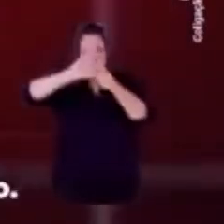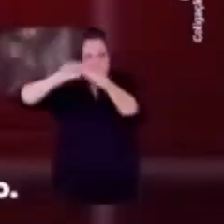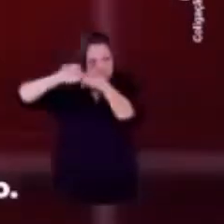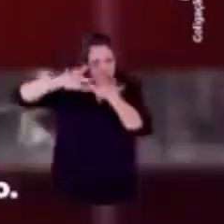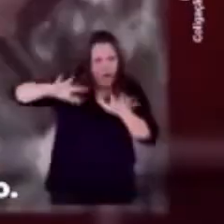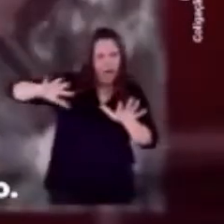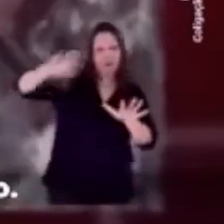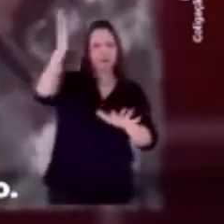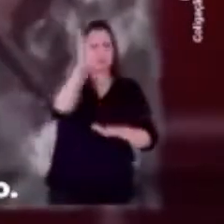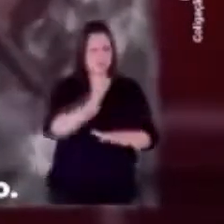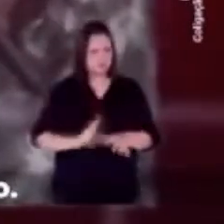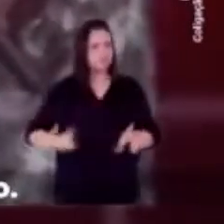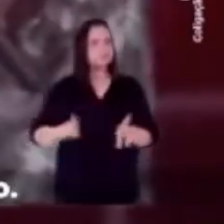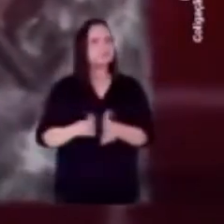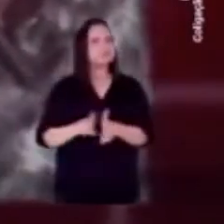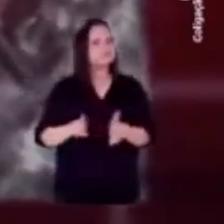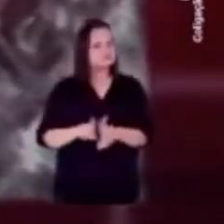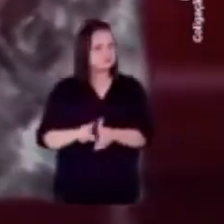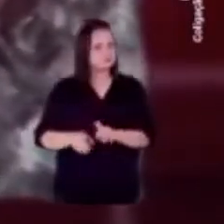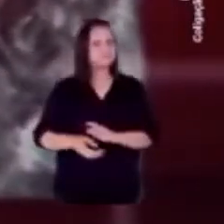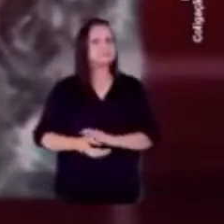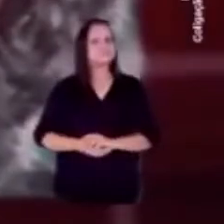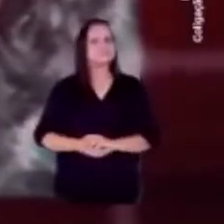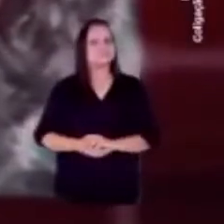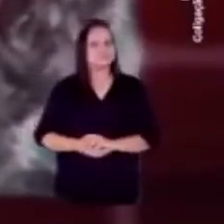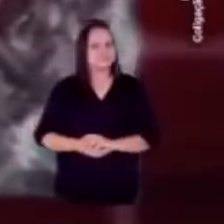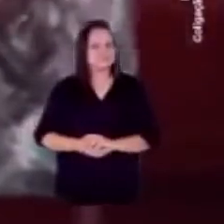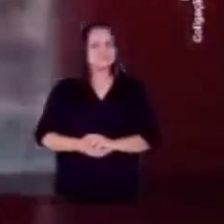mais espaço em nosso território.